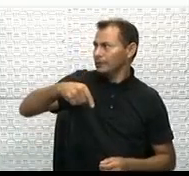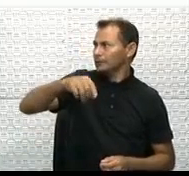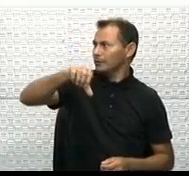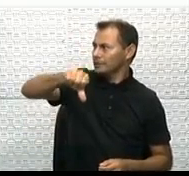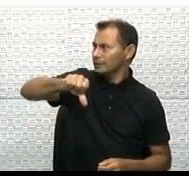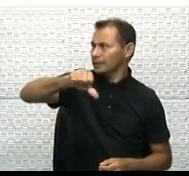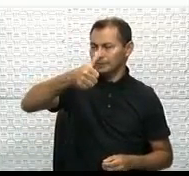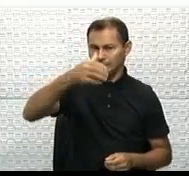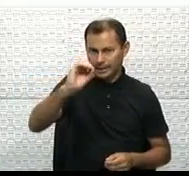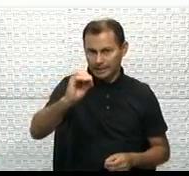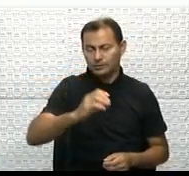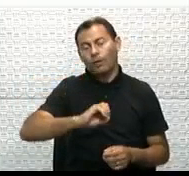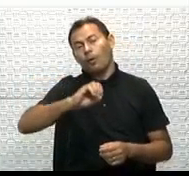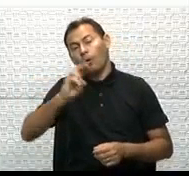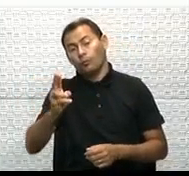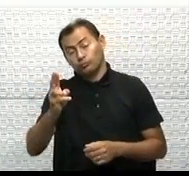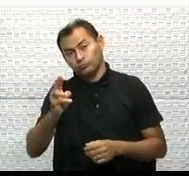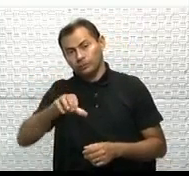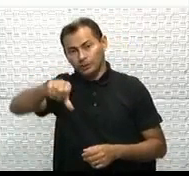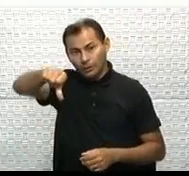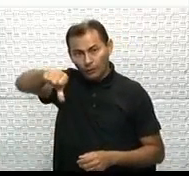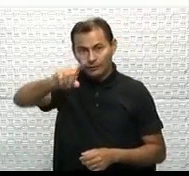0,910 ou ainda